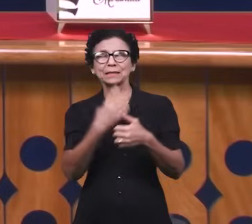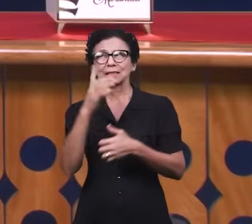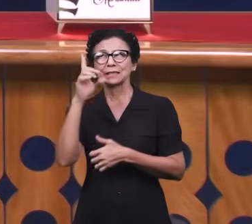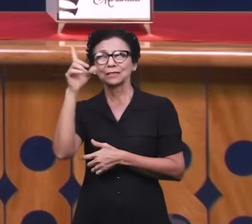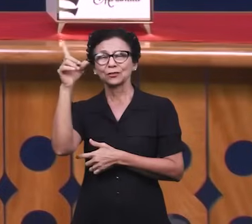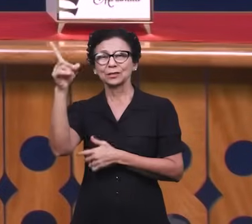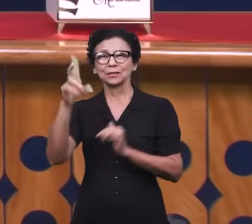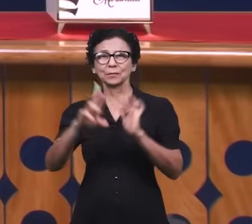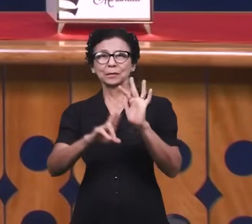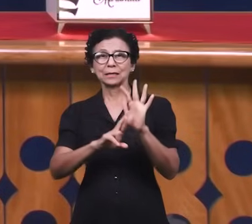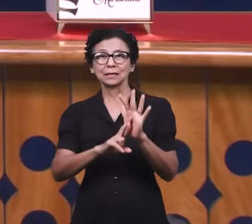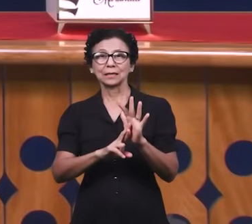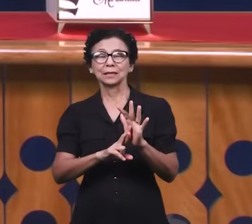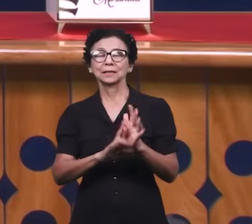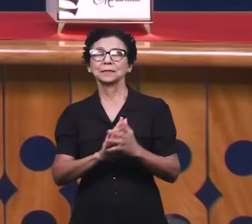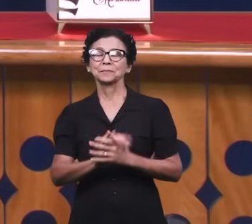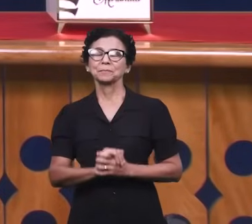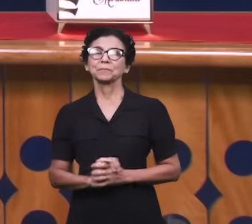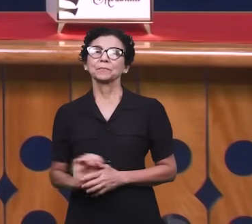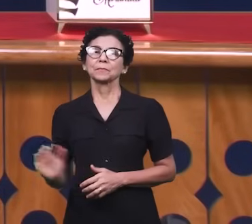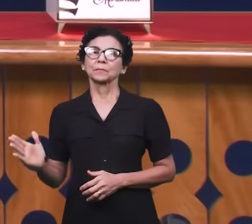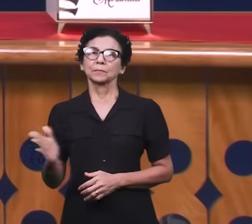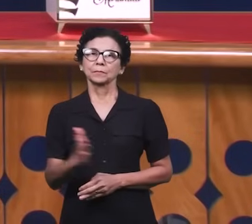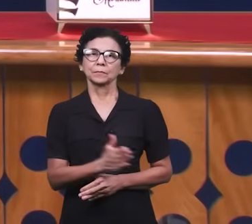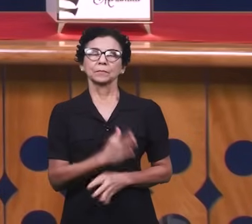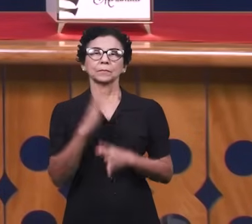nossa palavra dizendo o seguinte: